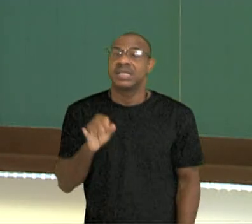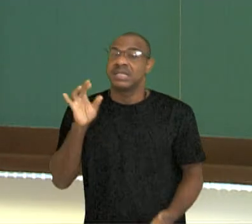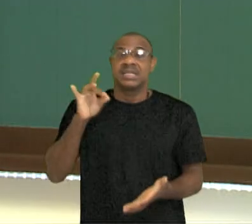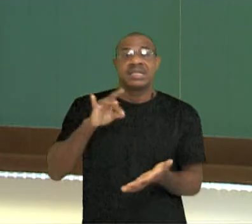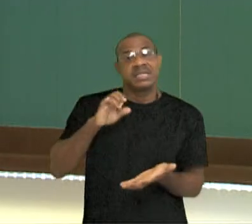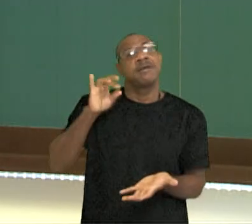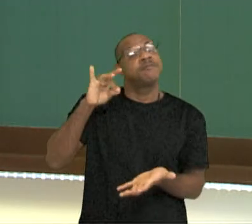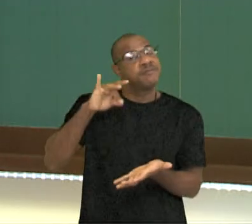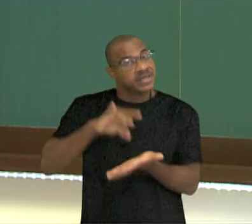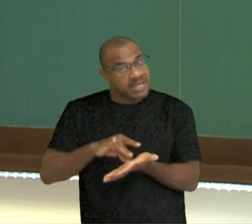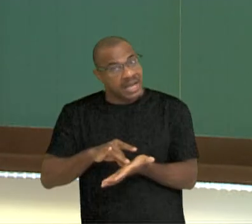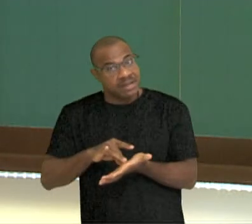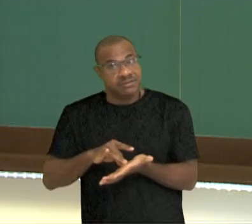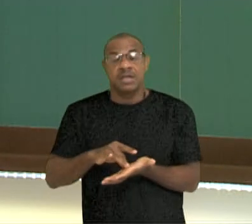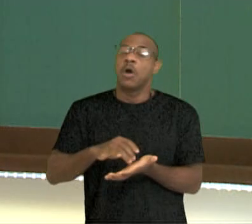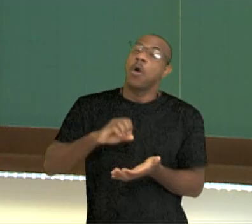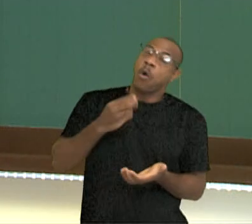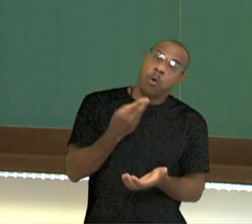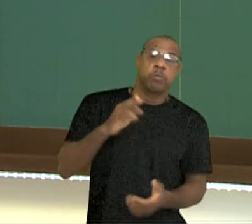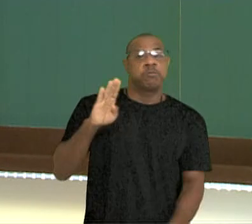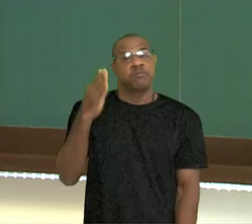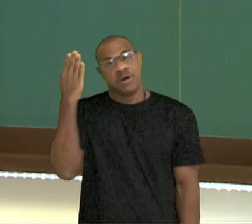inverdade, se não é uma fake news.